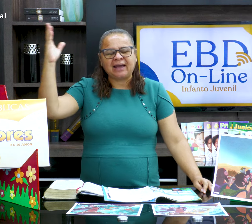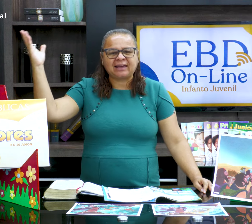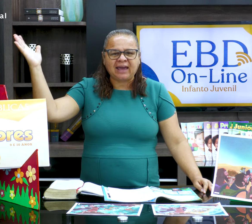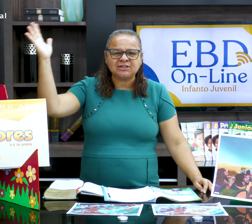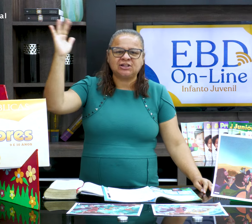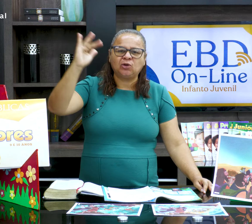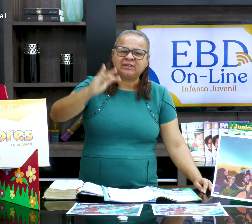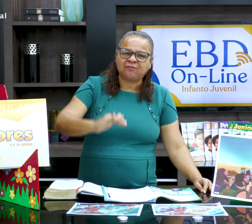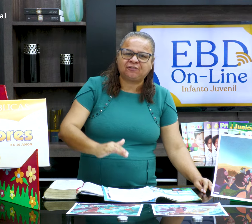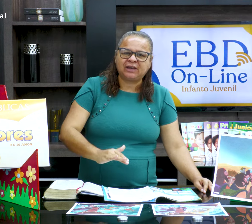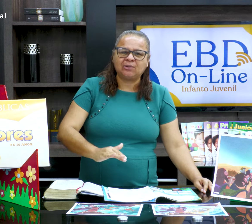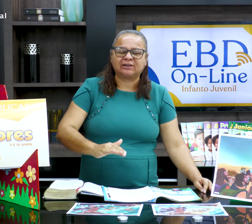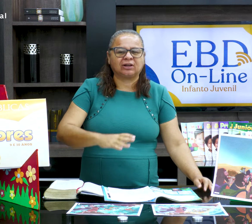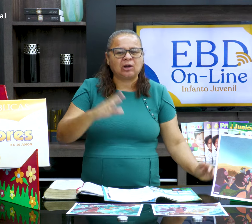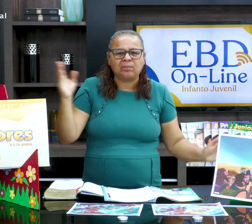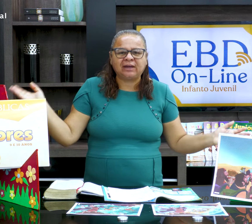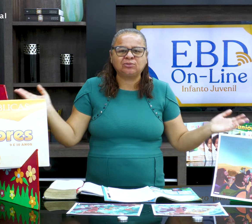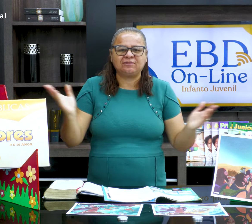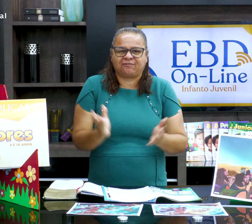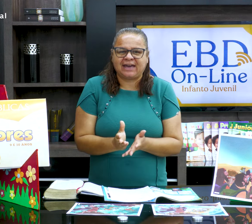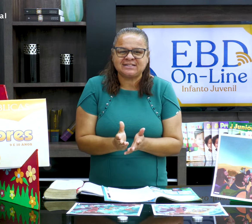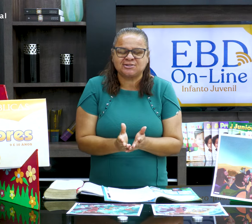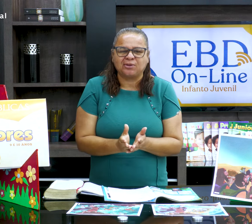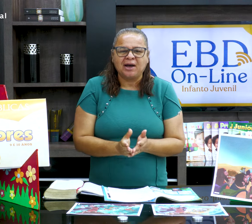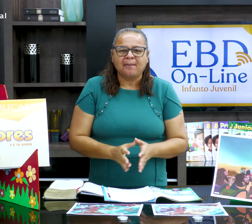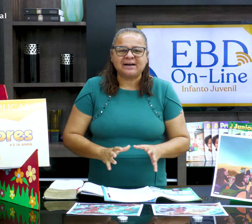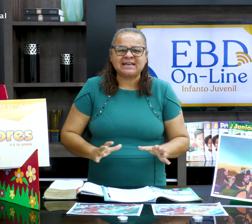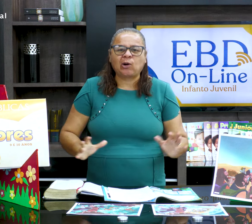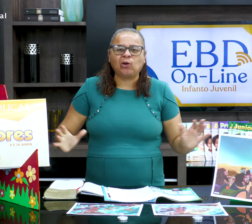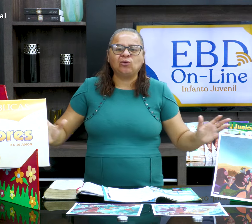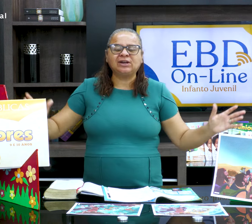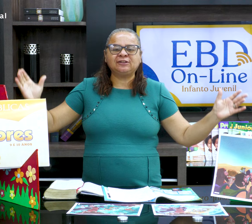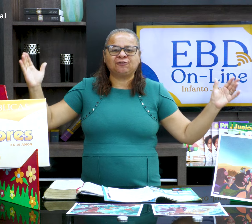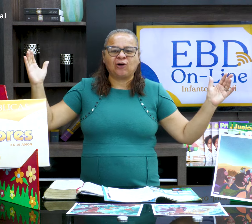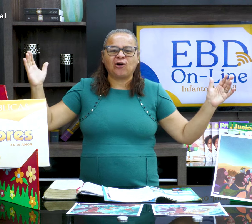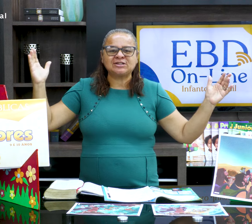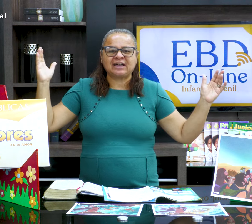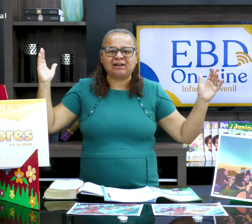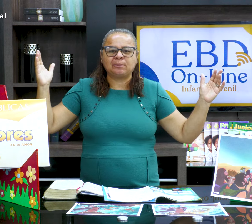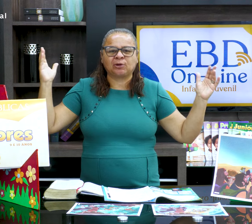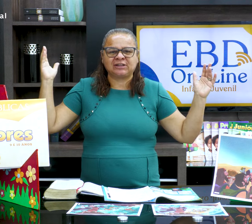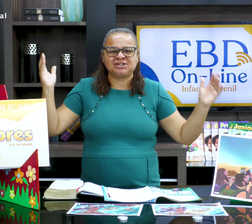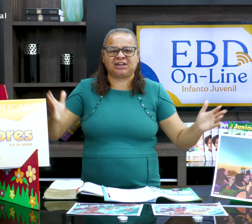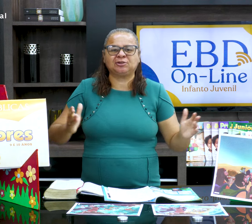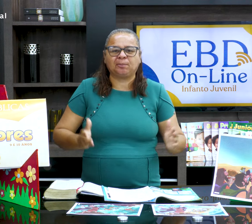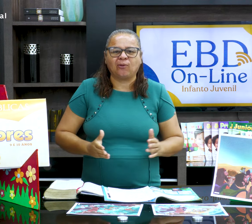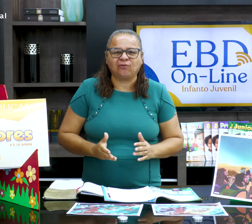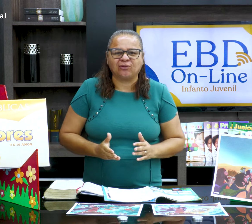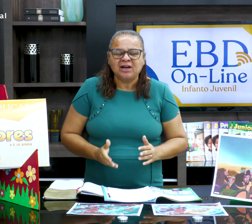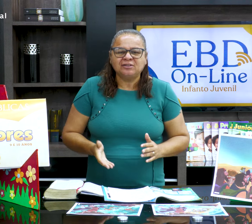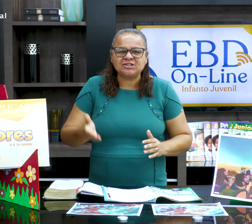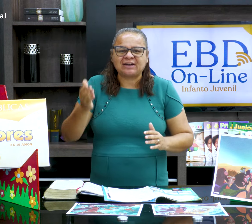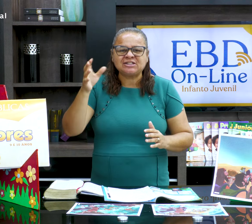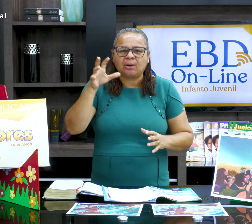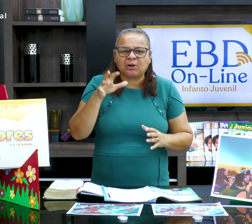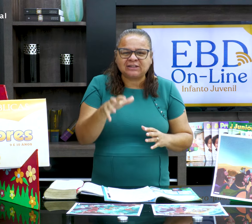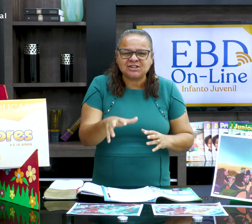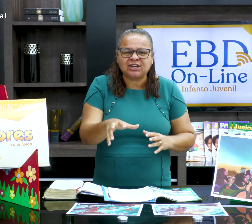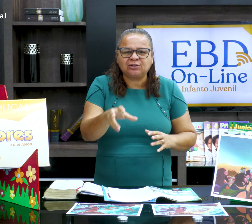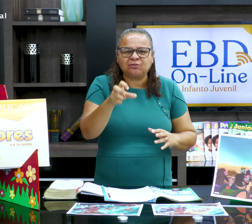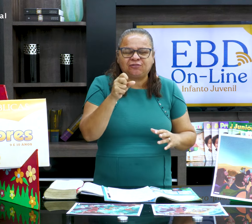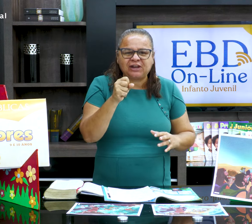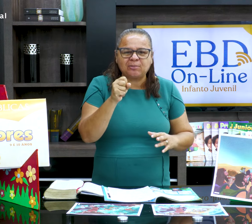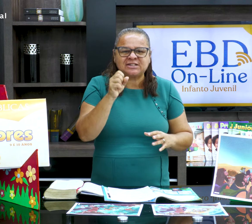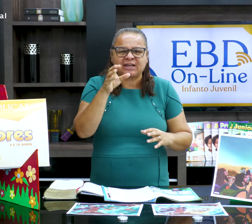de dia é quente de noite é frio é totalmente o inverso mas a Coluna de Fogo estava ali Protegendo o povo não estava só